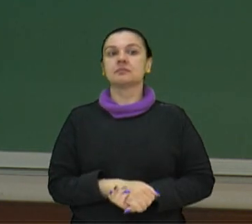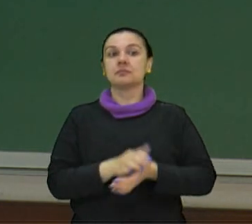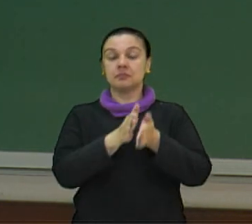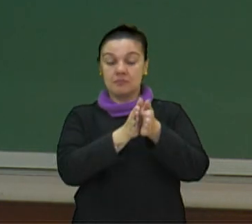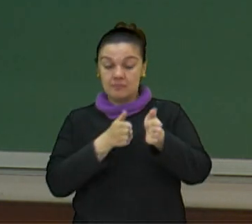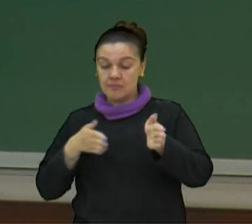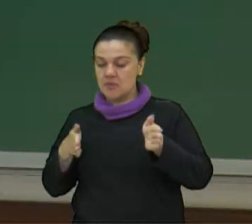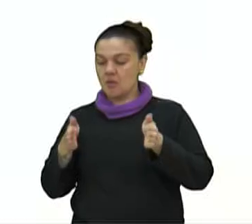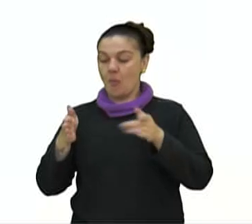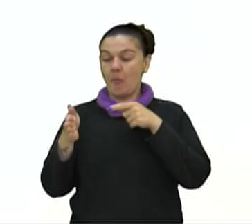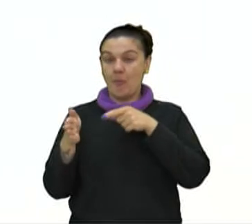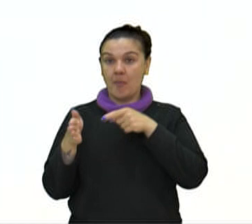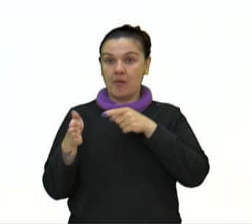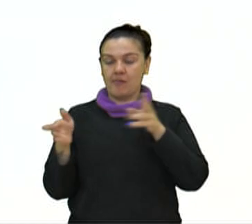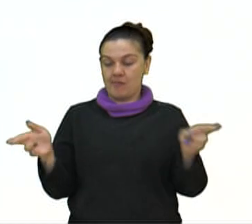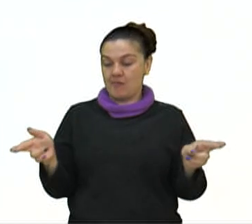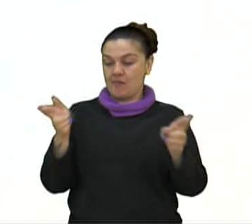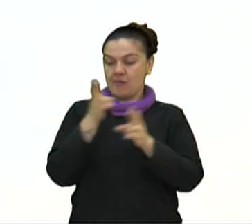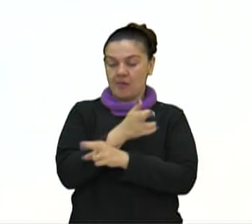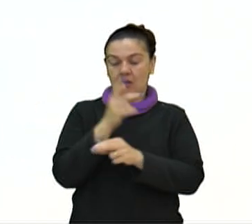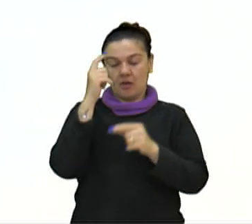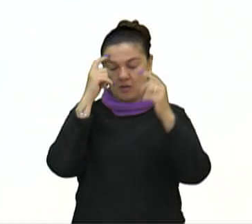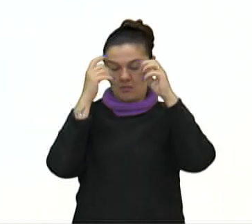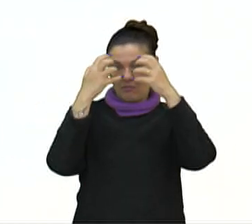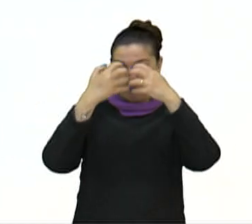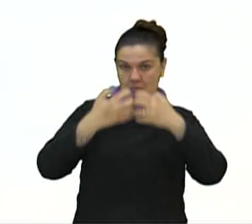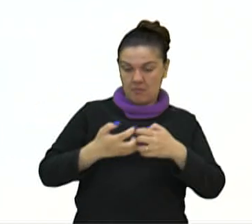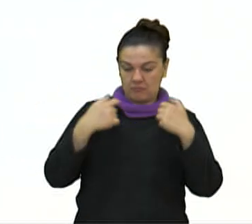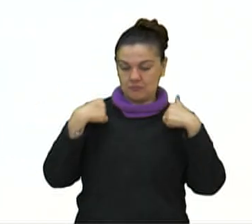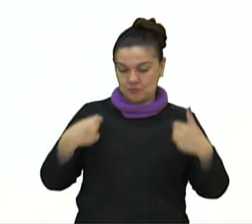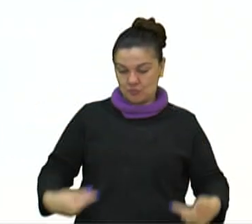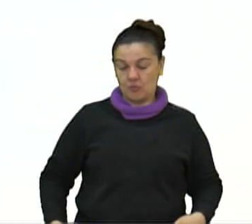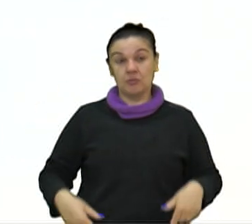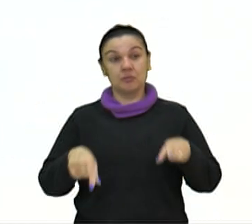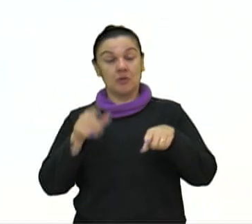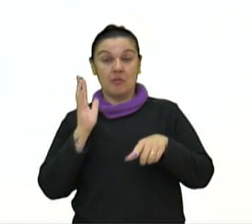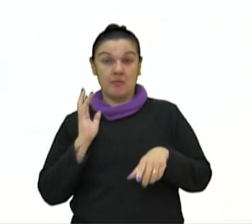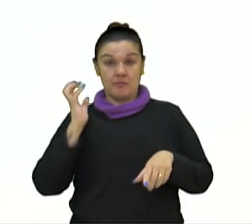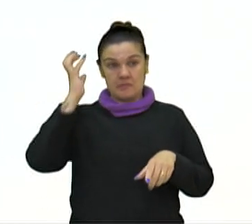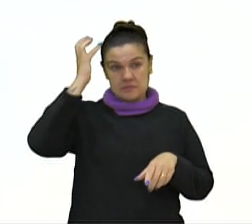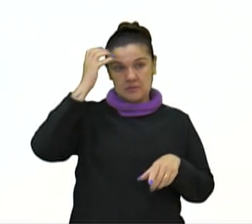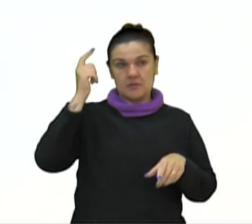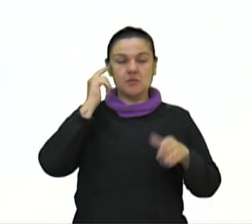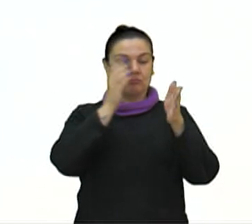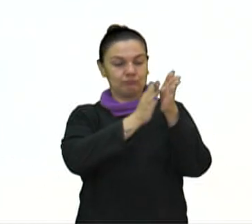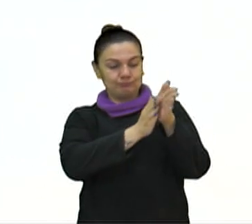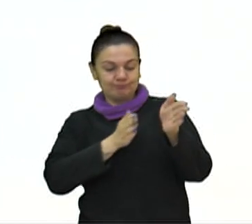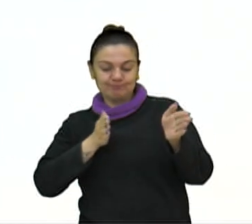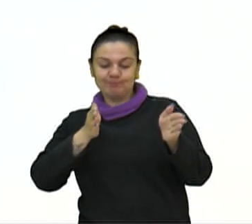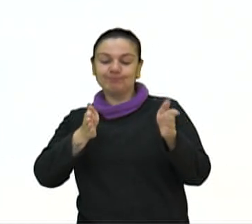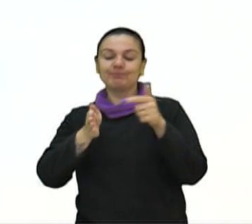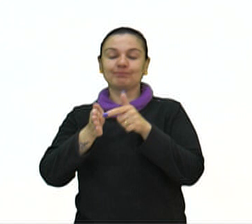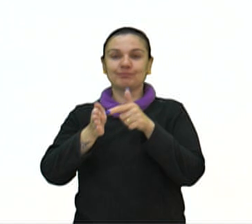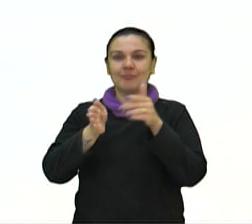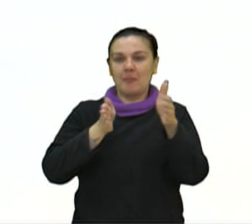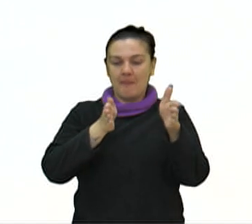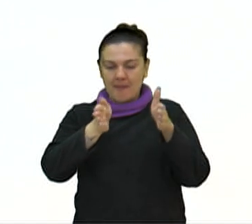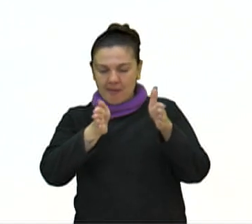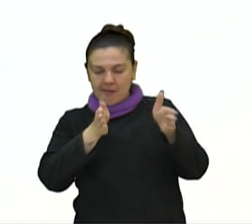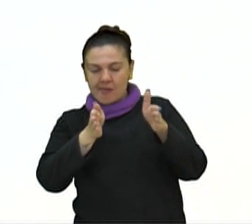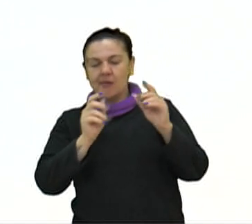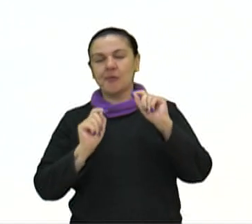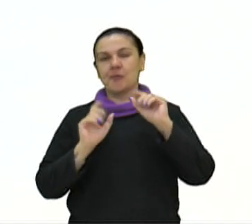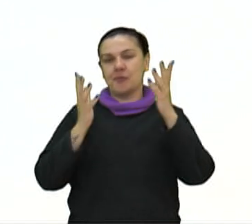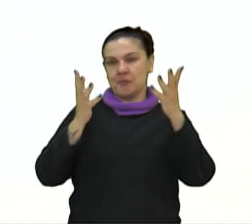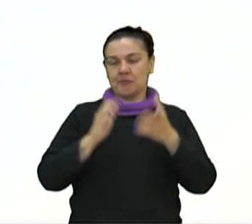O paralelismo da relação mente e corpo. Então, Spinoza pensou um paralelismo entre